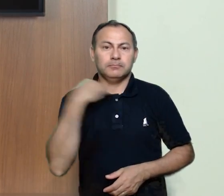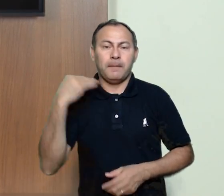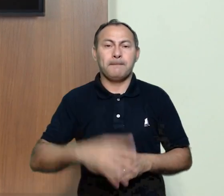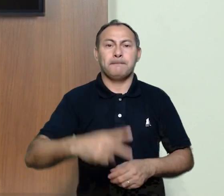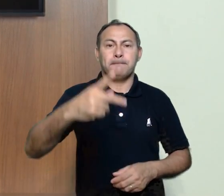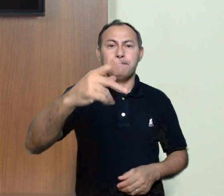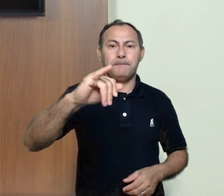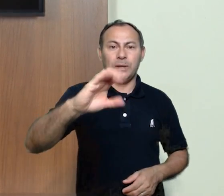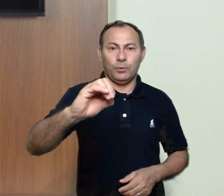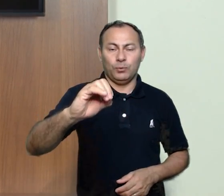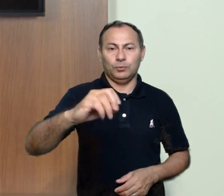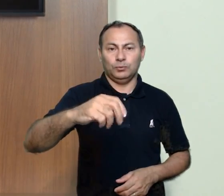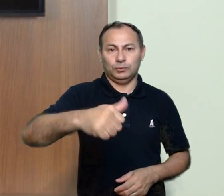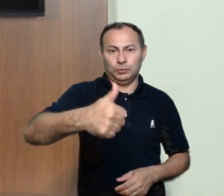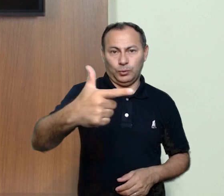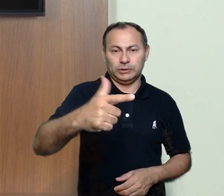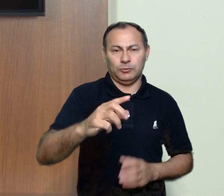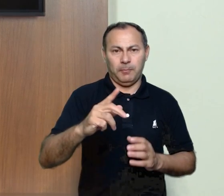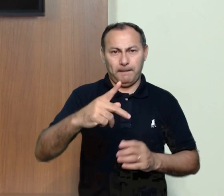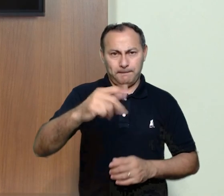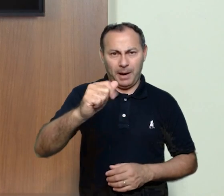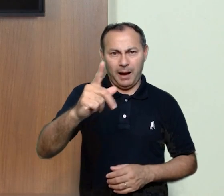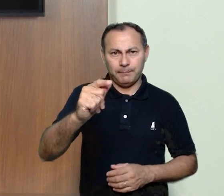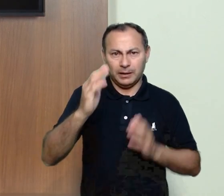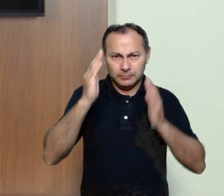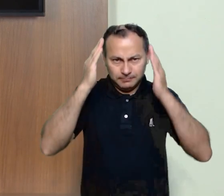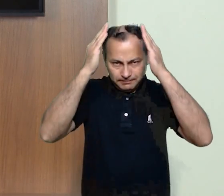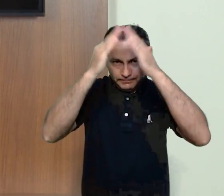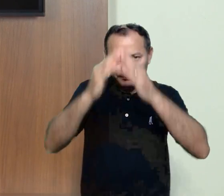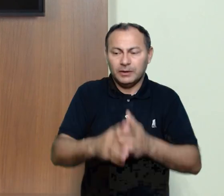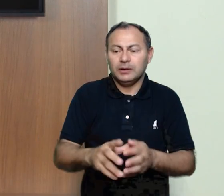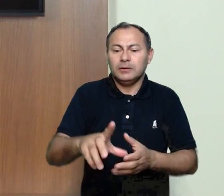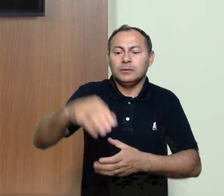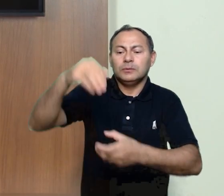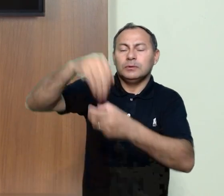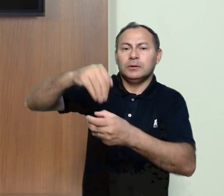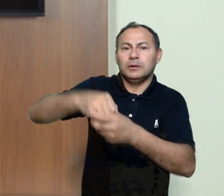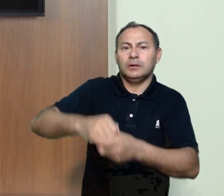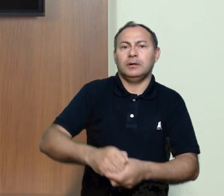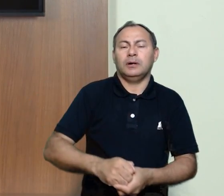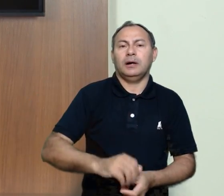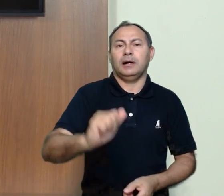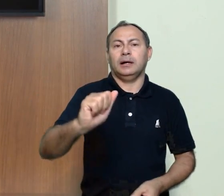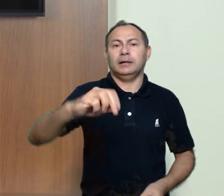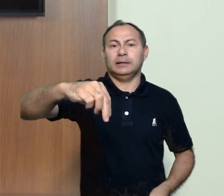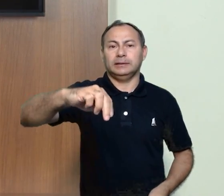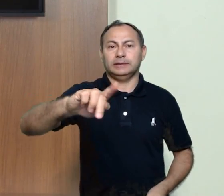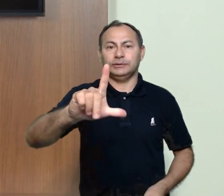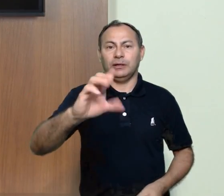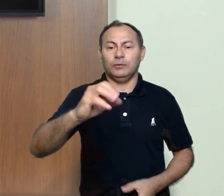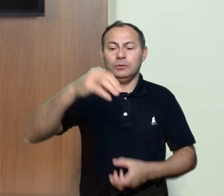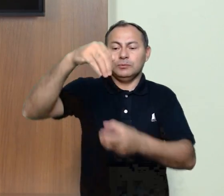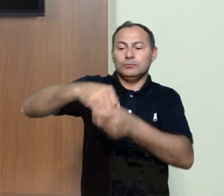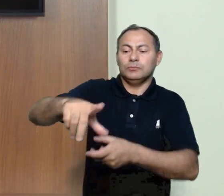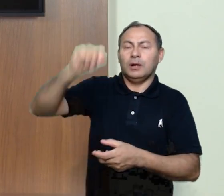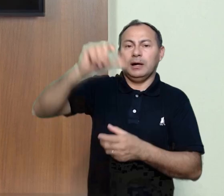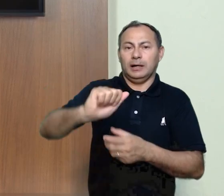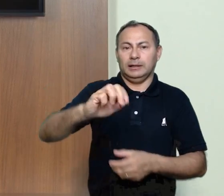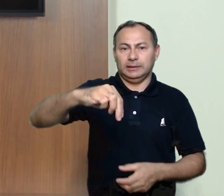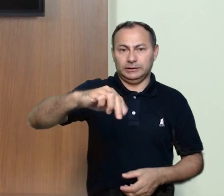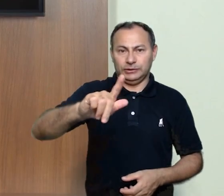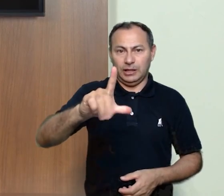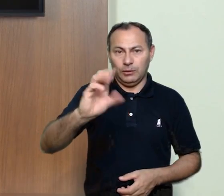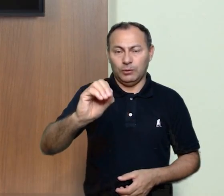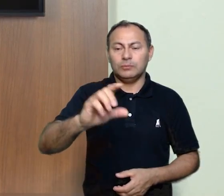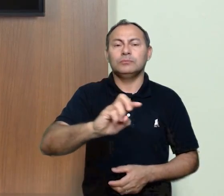de Pio XII, foi eleito o patriarca de Veneza, Angelo Giuseppe Roncalli,